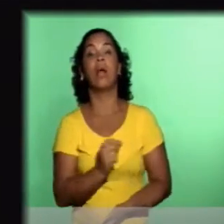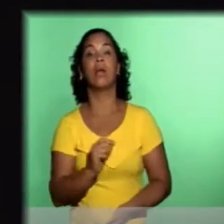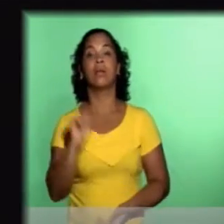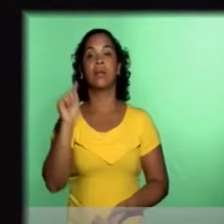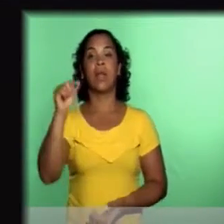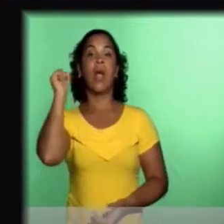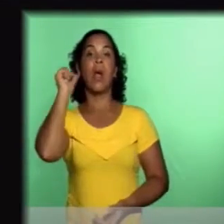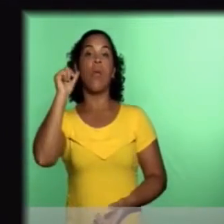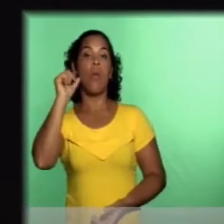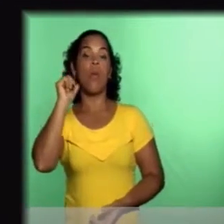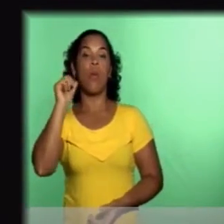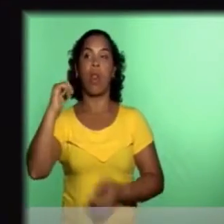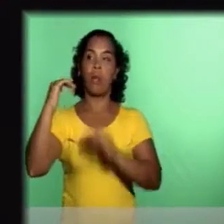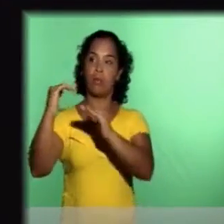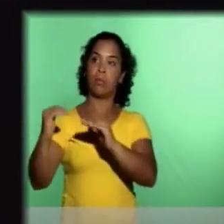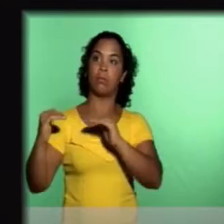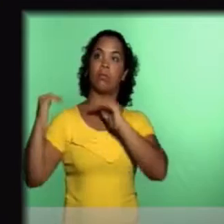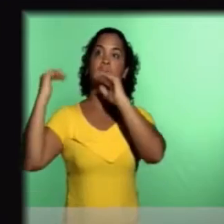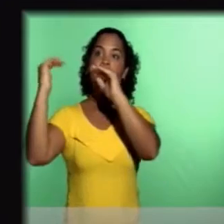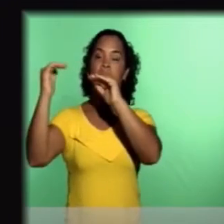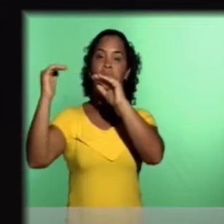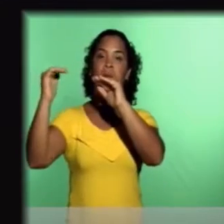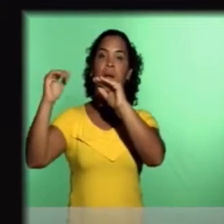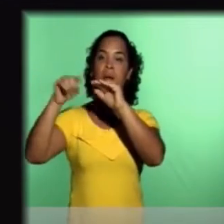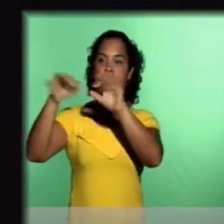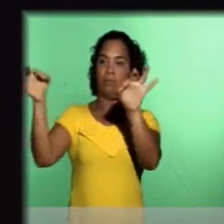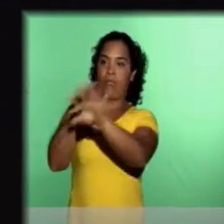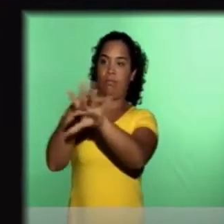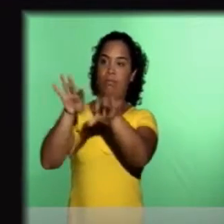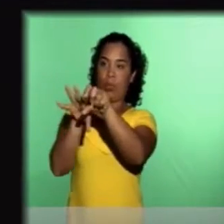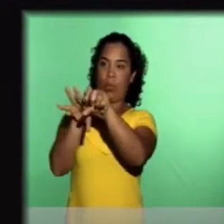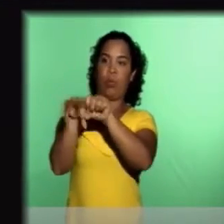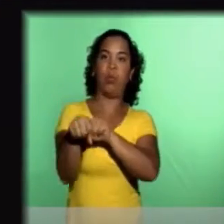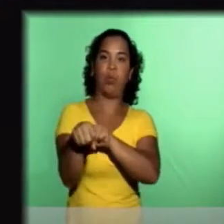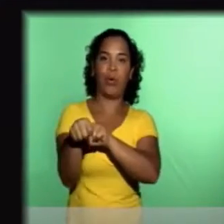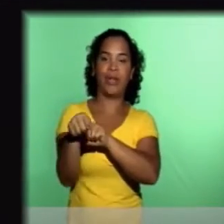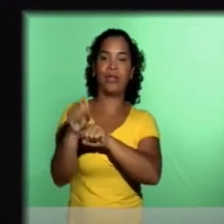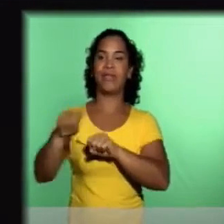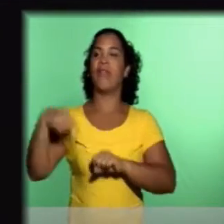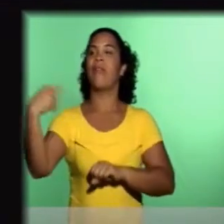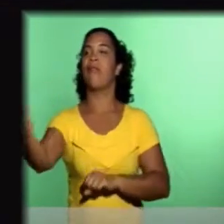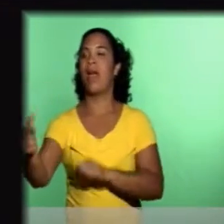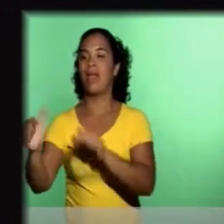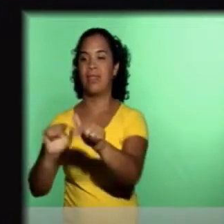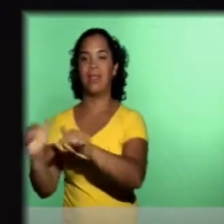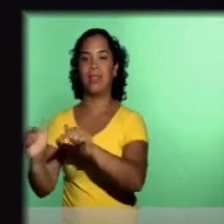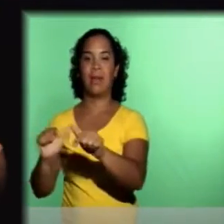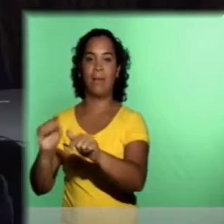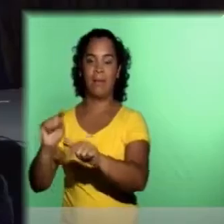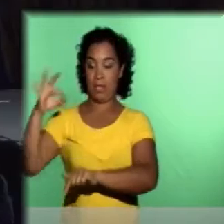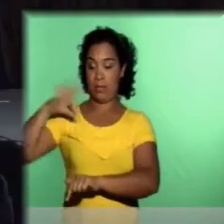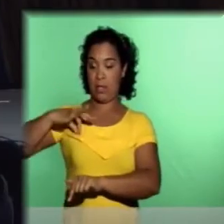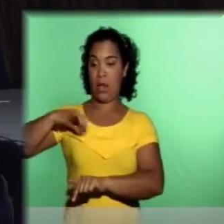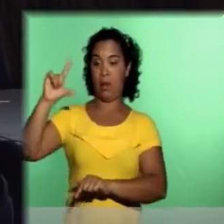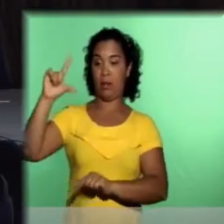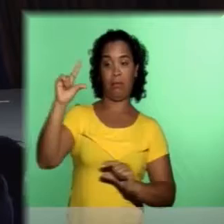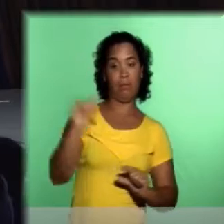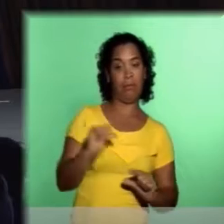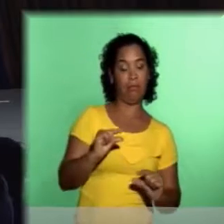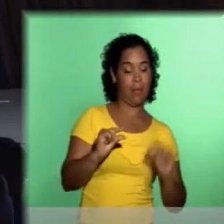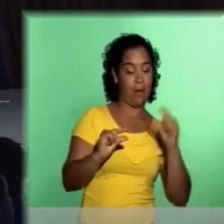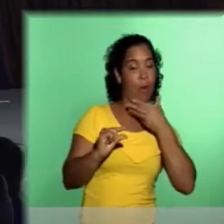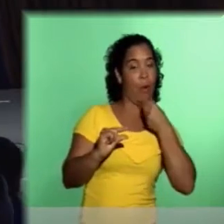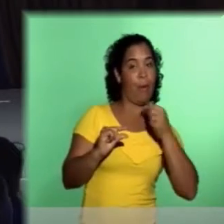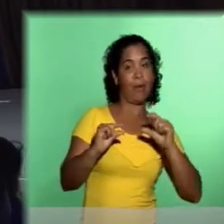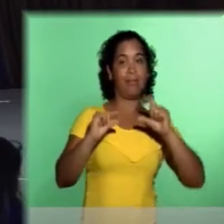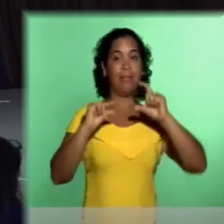maior escolaridade, quando vão para o mercado de trabalho, absurdamente recebem menos do que os homens, que é uma situação completamente injusta